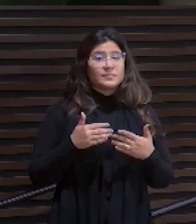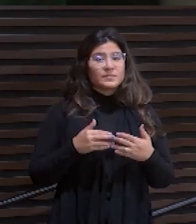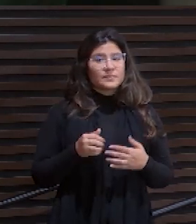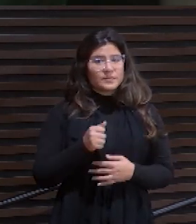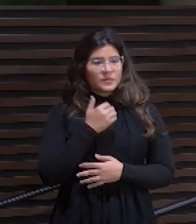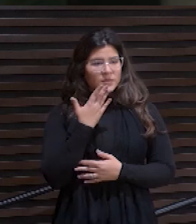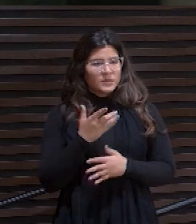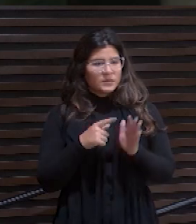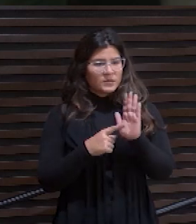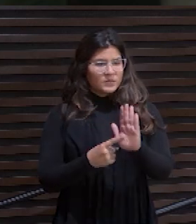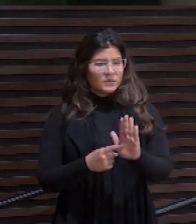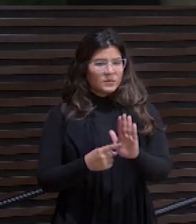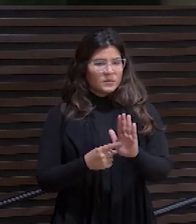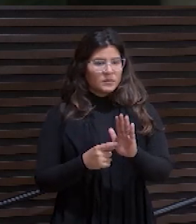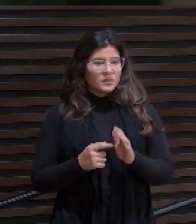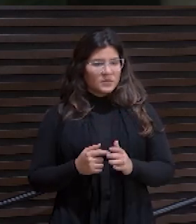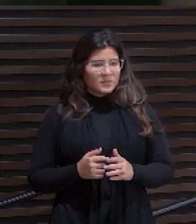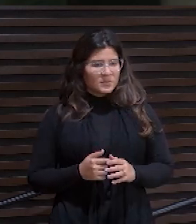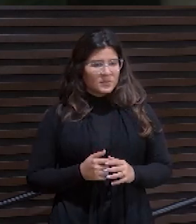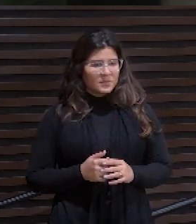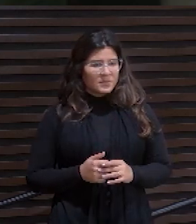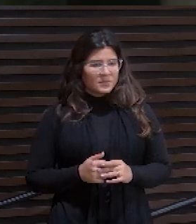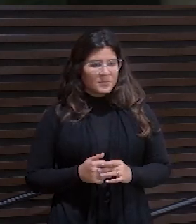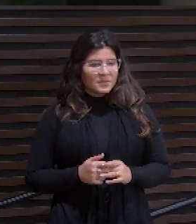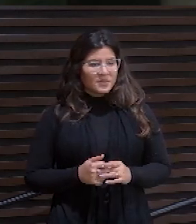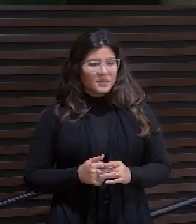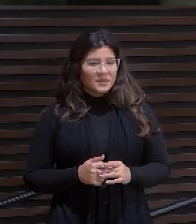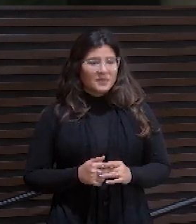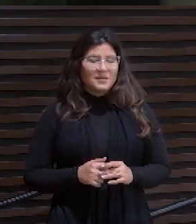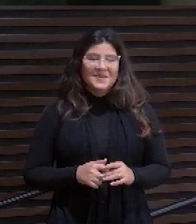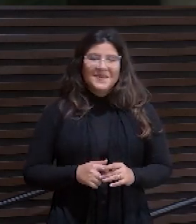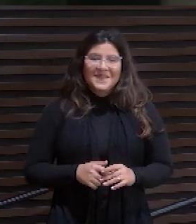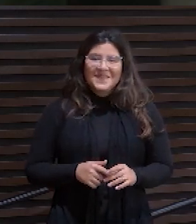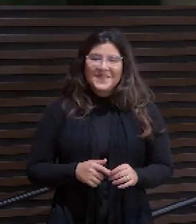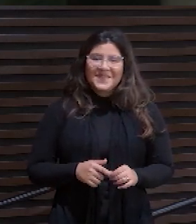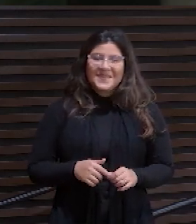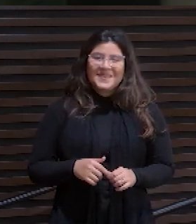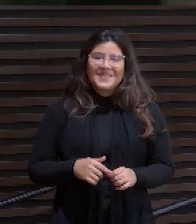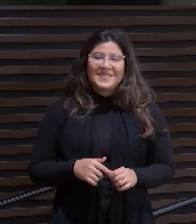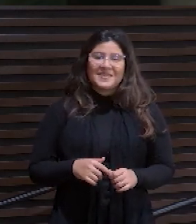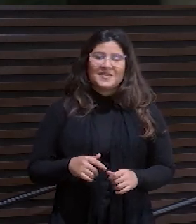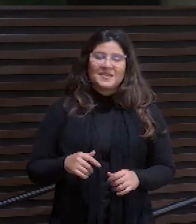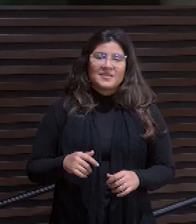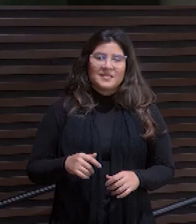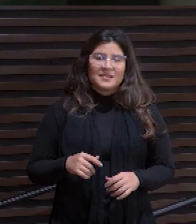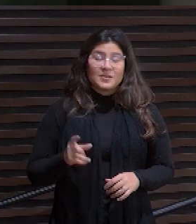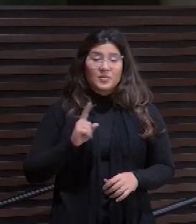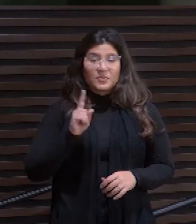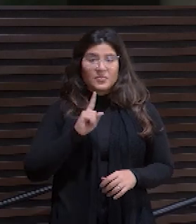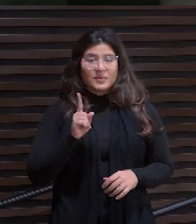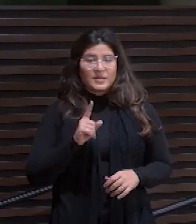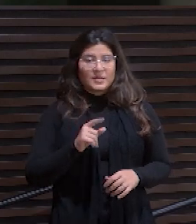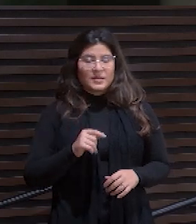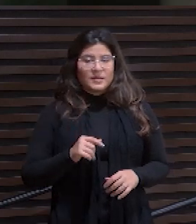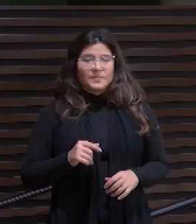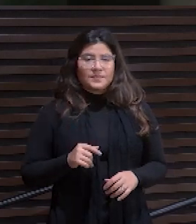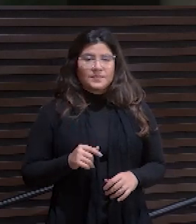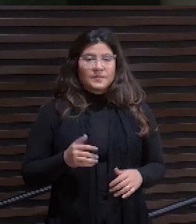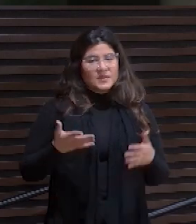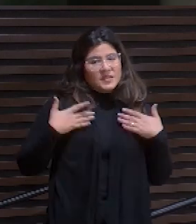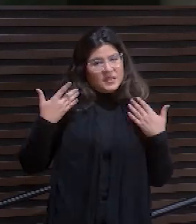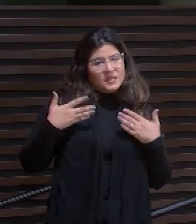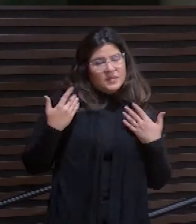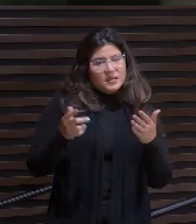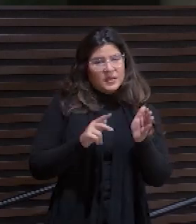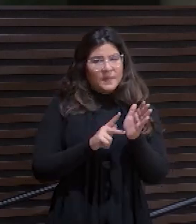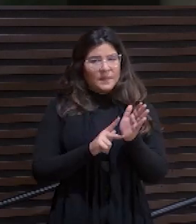em secreto. Então esse é o jejum bíblico. Não é para ficar se aparecendo para os outros, não é para ficar se vangloriando com exaltação própria.